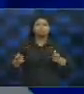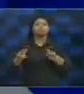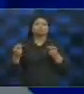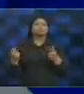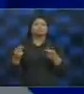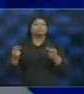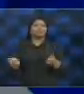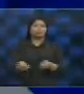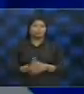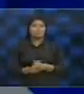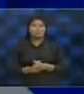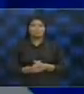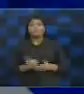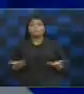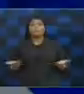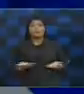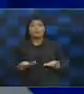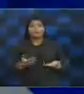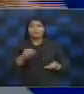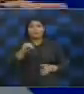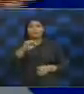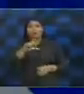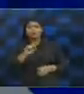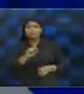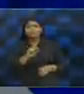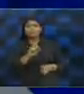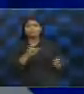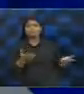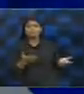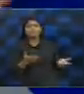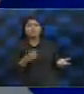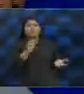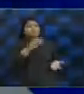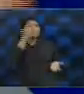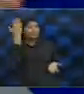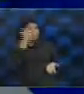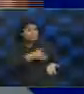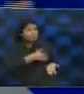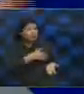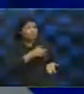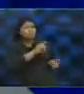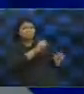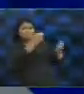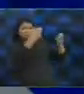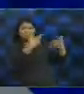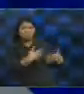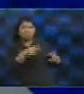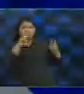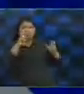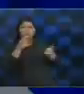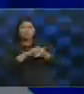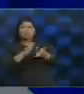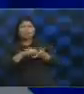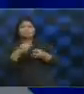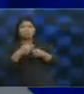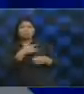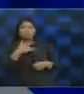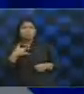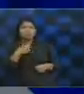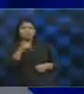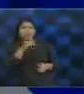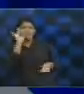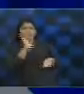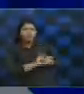verdade, o Homero está demitido. Eu não sou o Melo, que apoia o Marcelo, e já falo até na dupla Marmelo com carinho. Eu não sou o